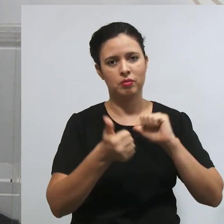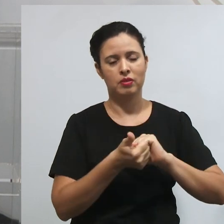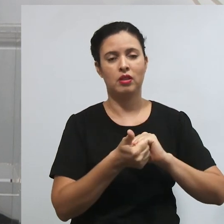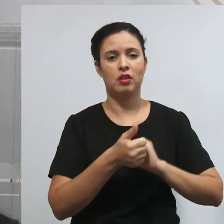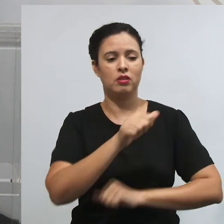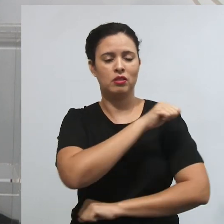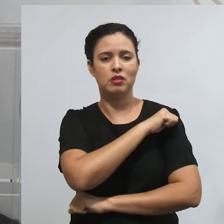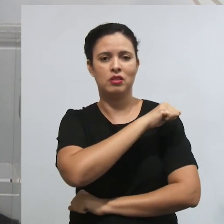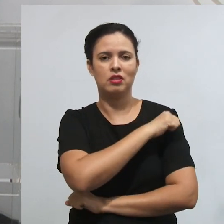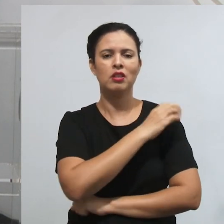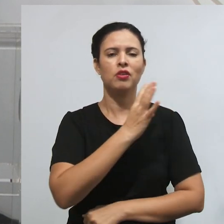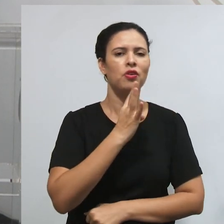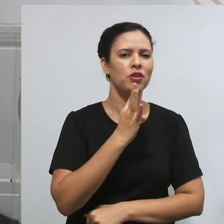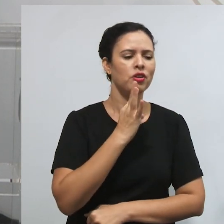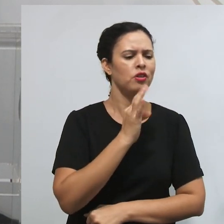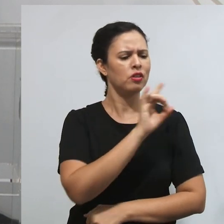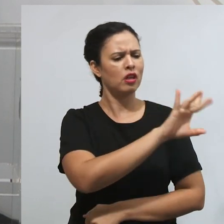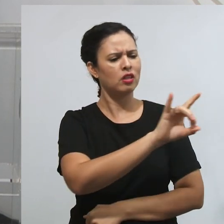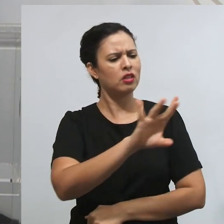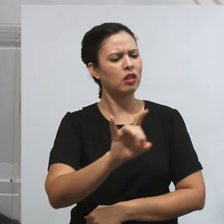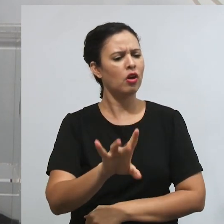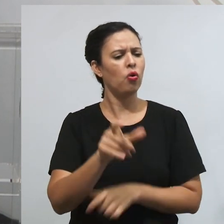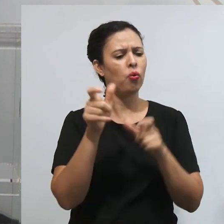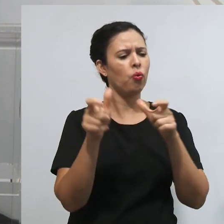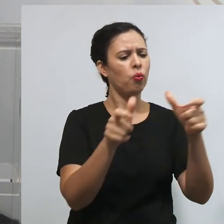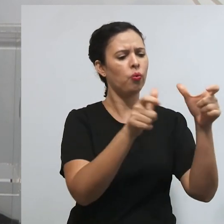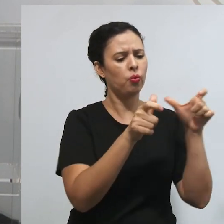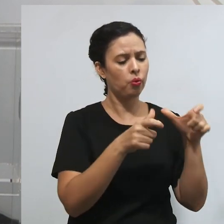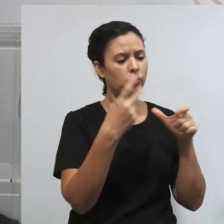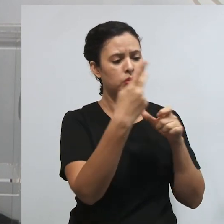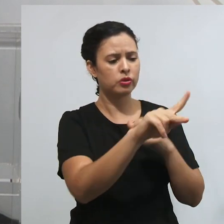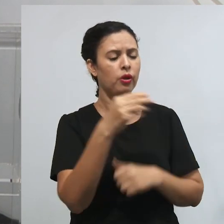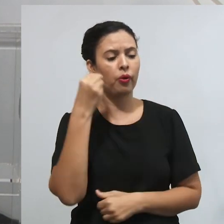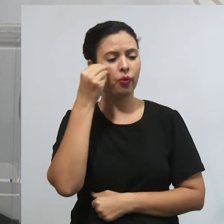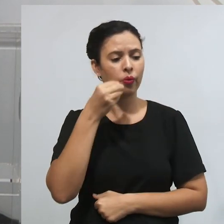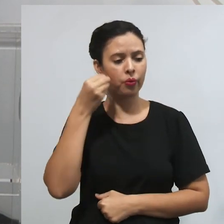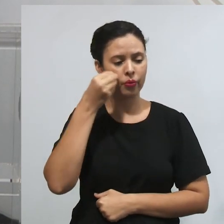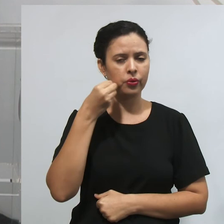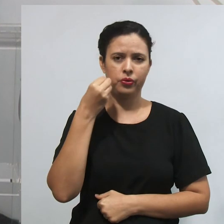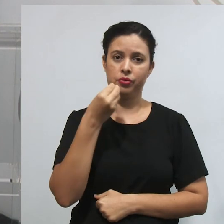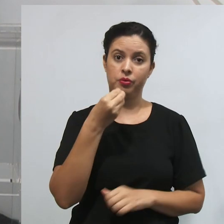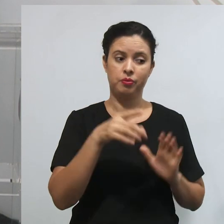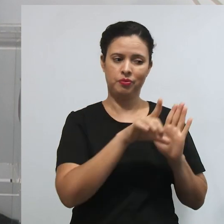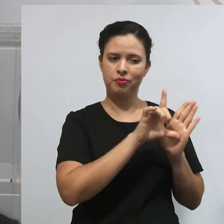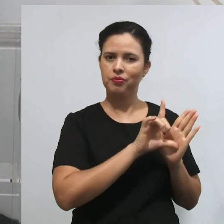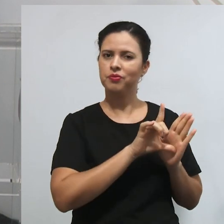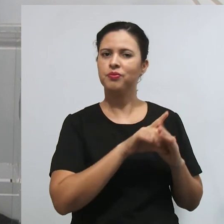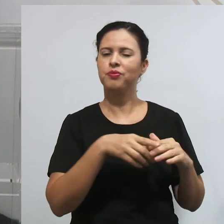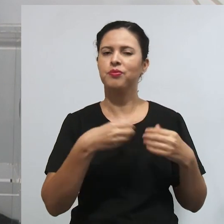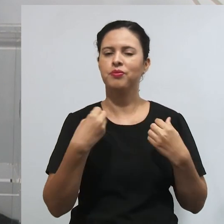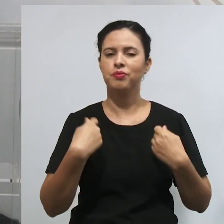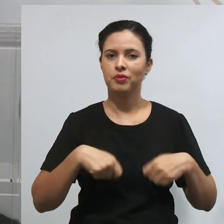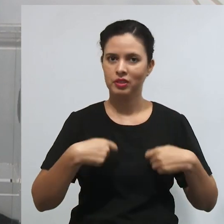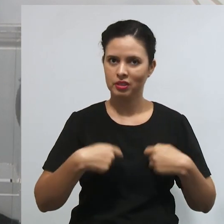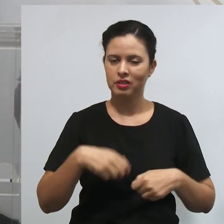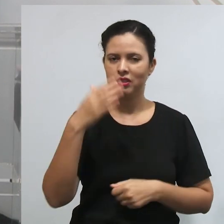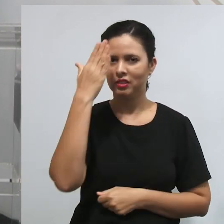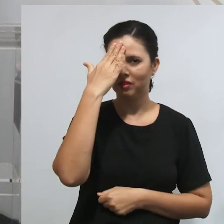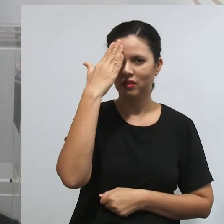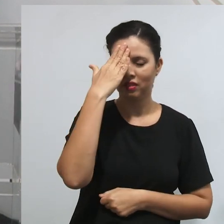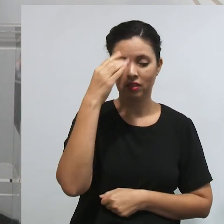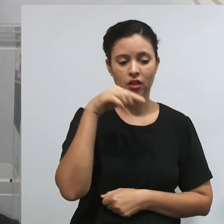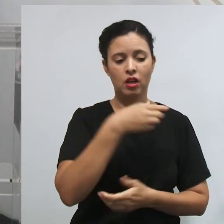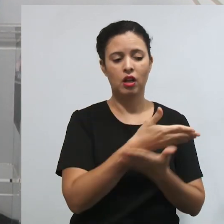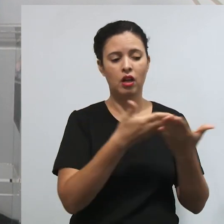alunos, saibam de onde eles vêm, quais são os conhecimentos prévios que eles trazem, de que forma que isso pode